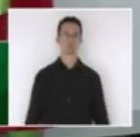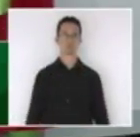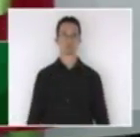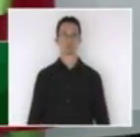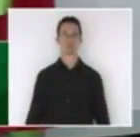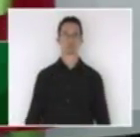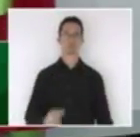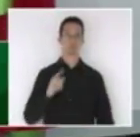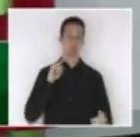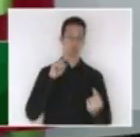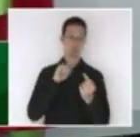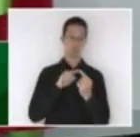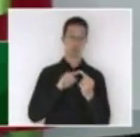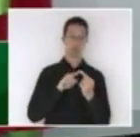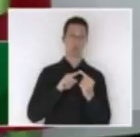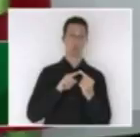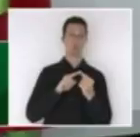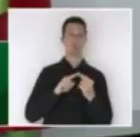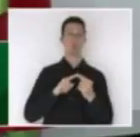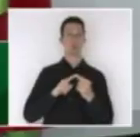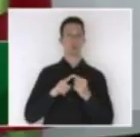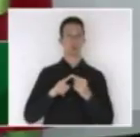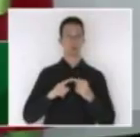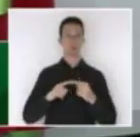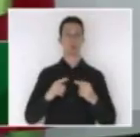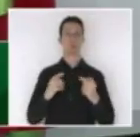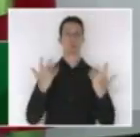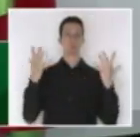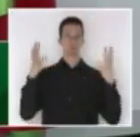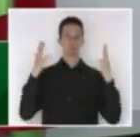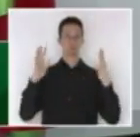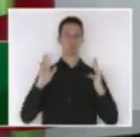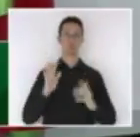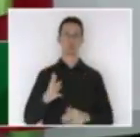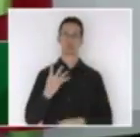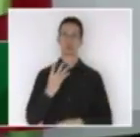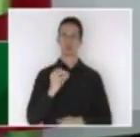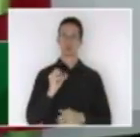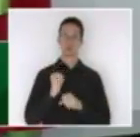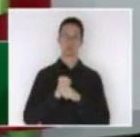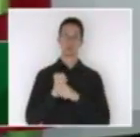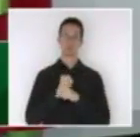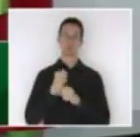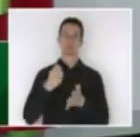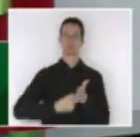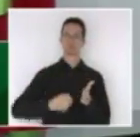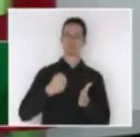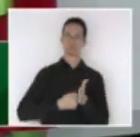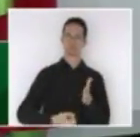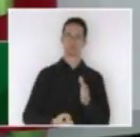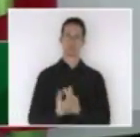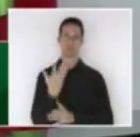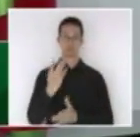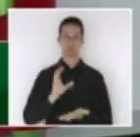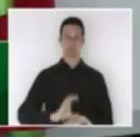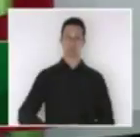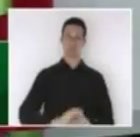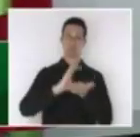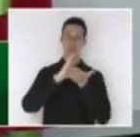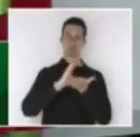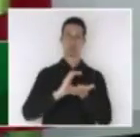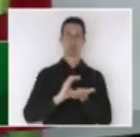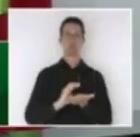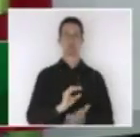motivo para comemorar que são mais de 40 anos de luta para a criação do Conselho próprio dos Técnicos Agrícolas